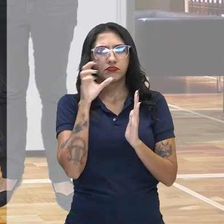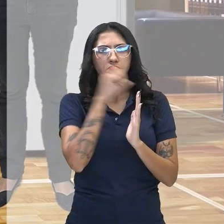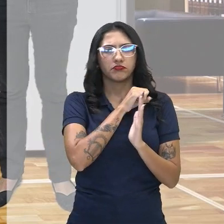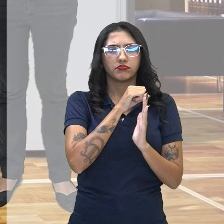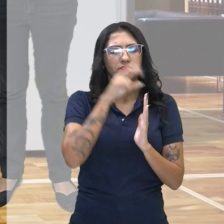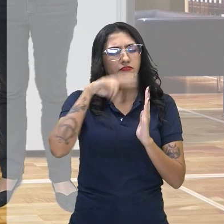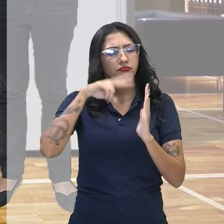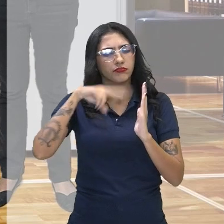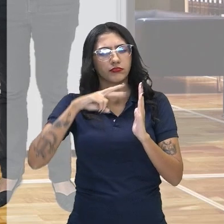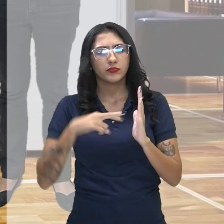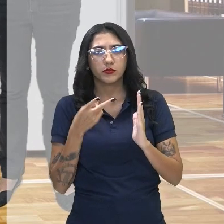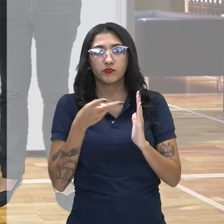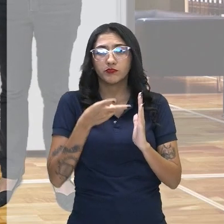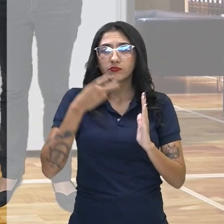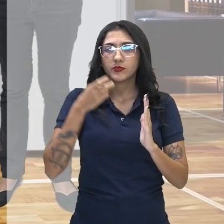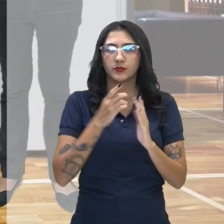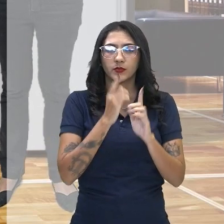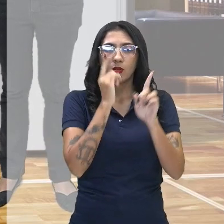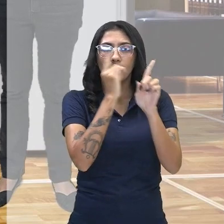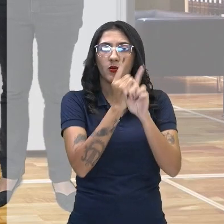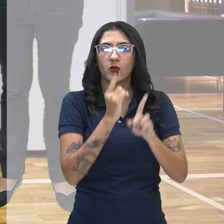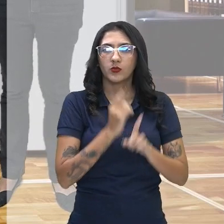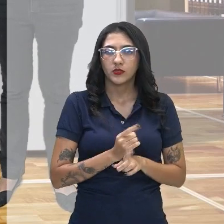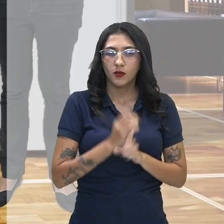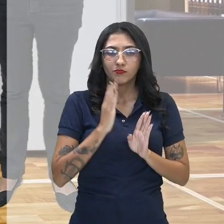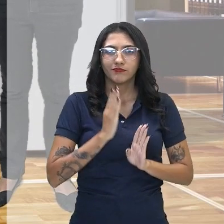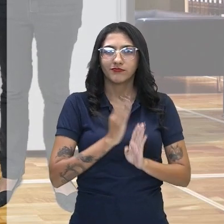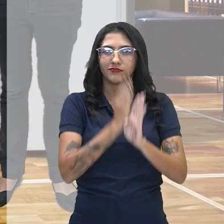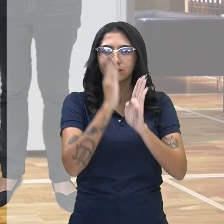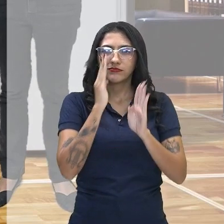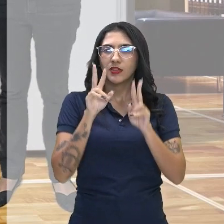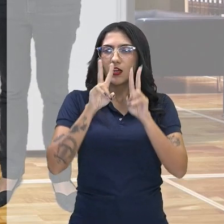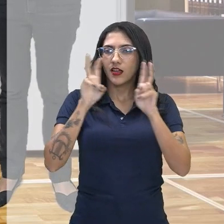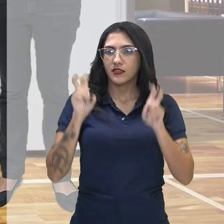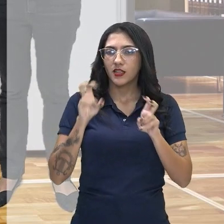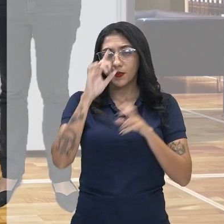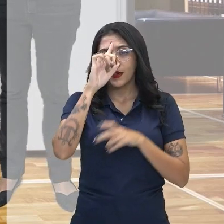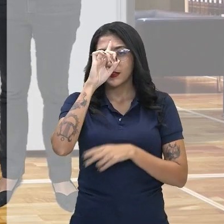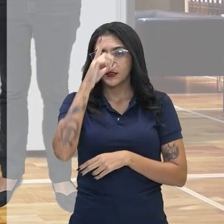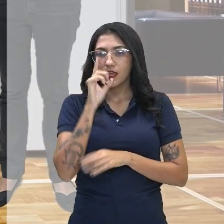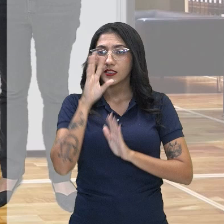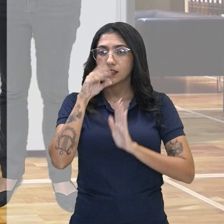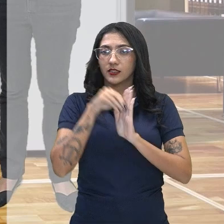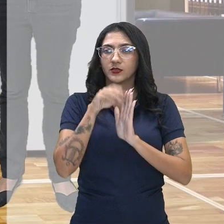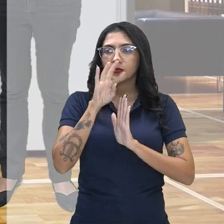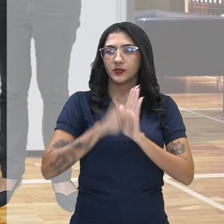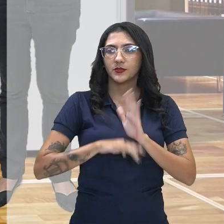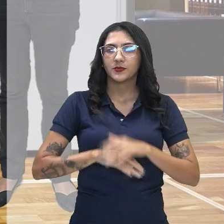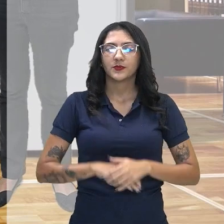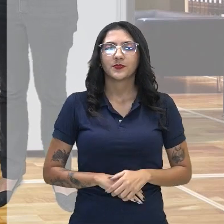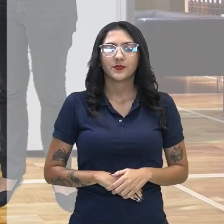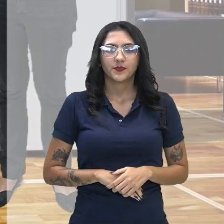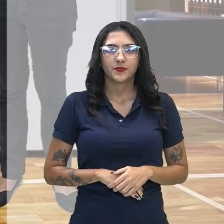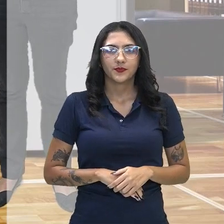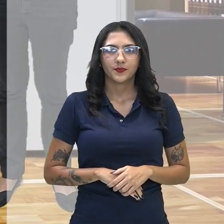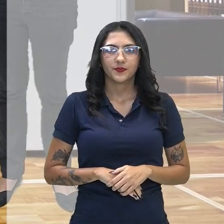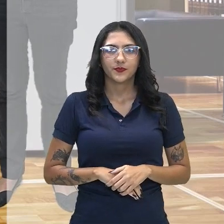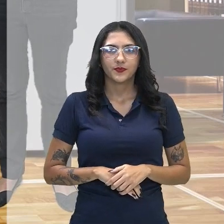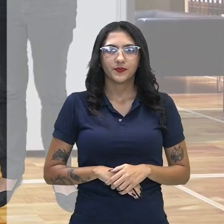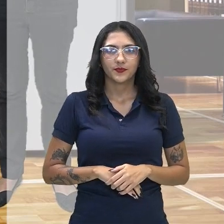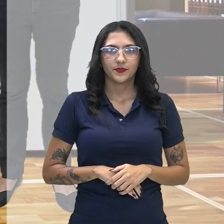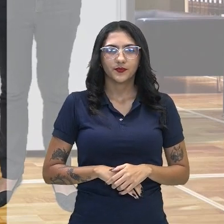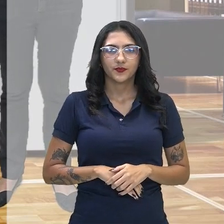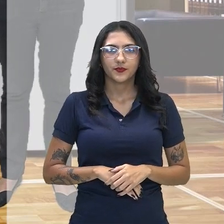é o objetivo? Identificar a ideia principal de um texto. O que mais que nós temos sobre essa